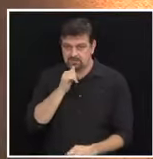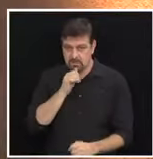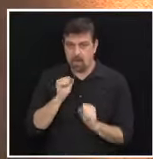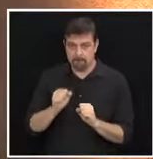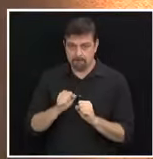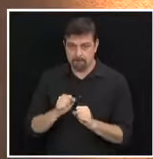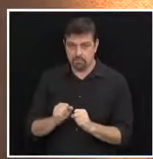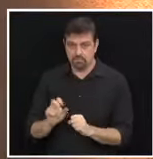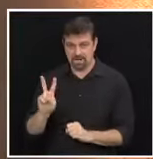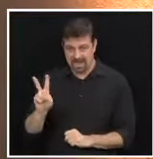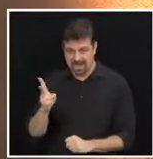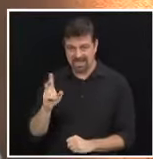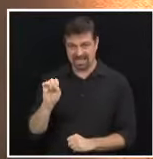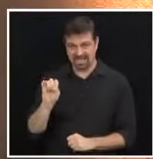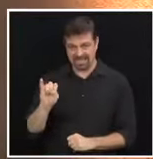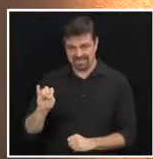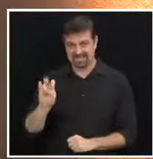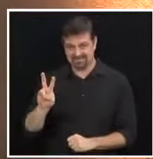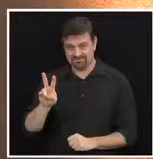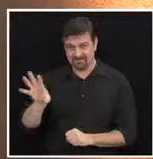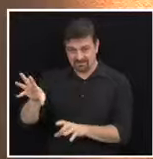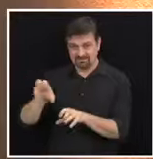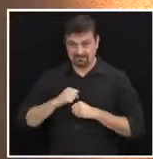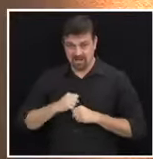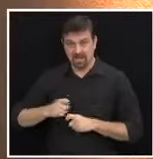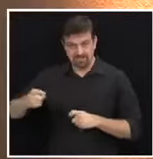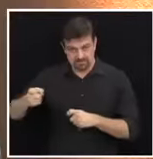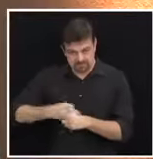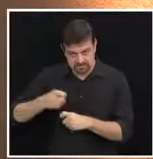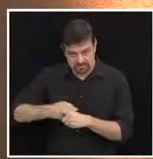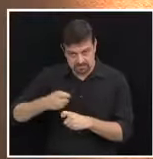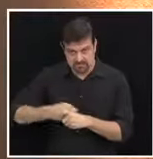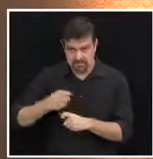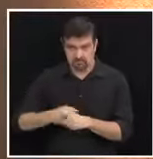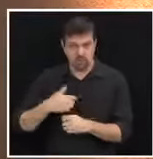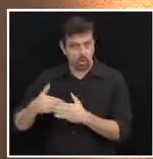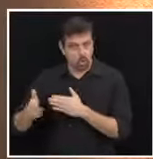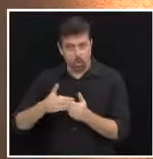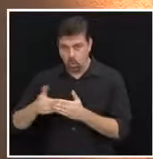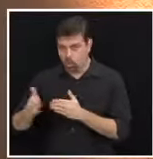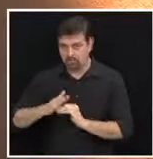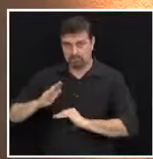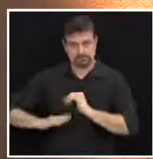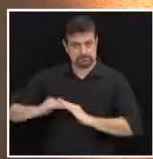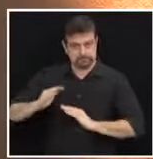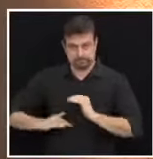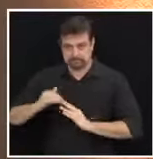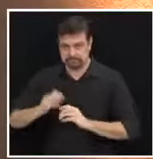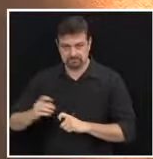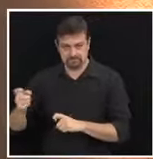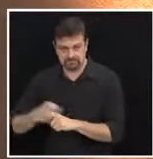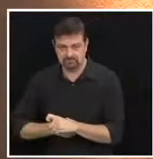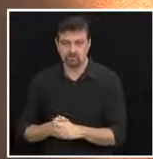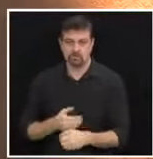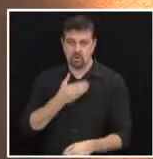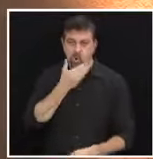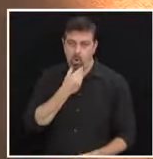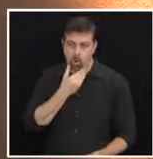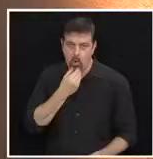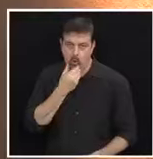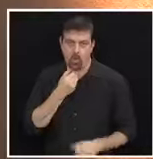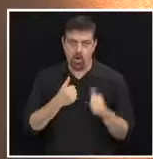adquirir o HIV. Então, no caso, são as relações sexuais e qualquer prática sexual, heterossexual